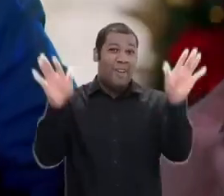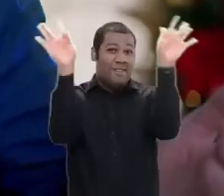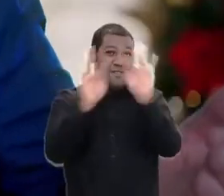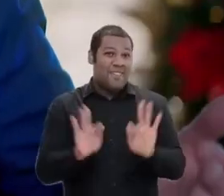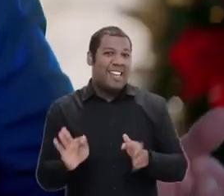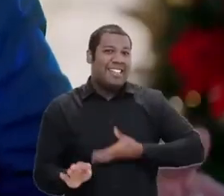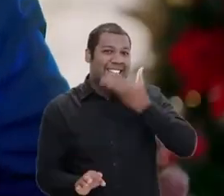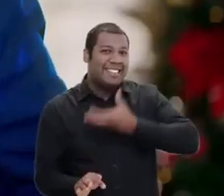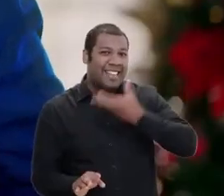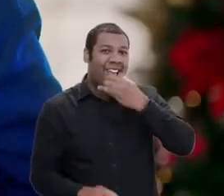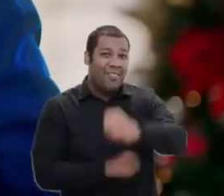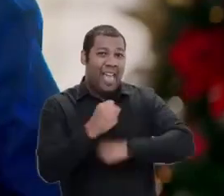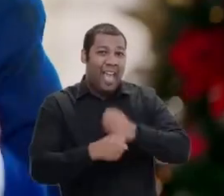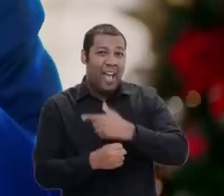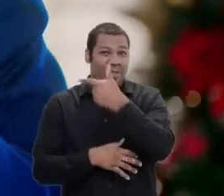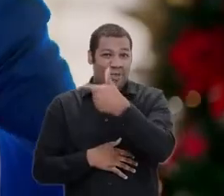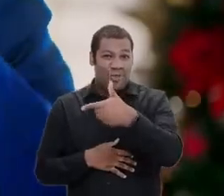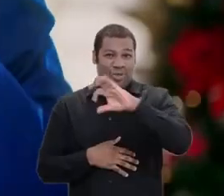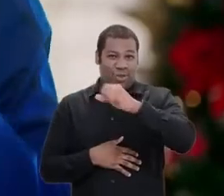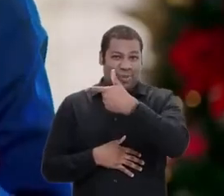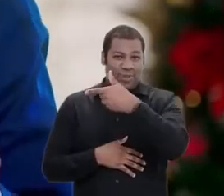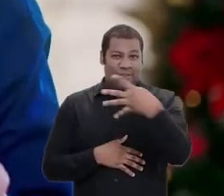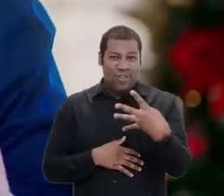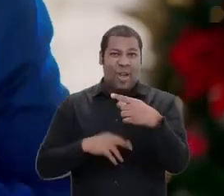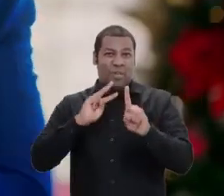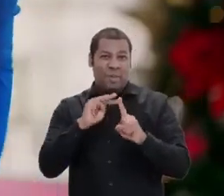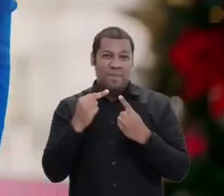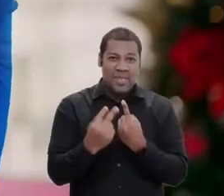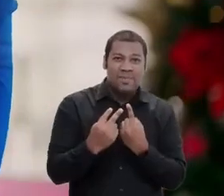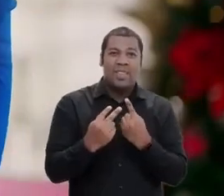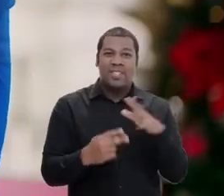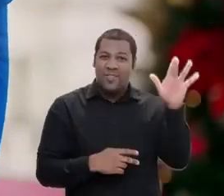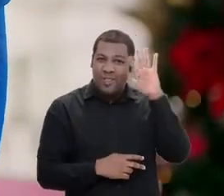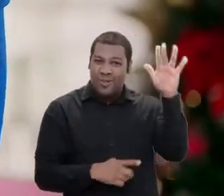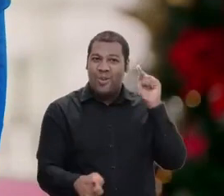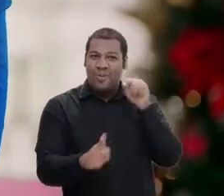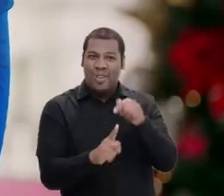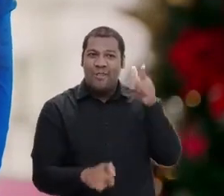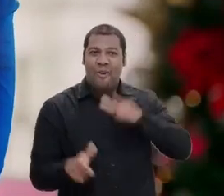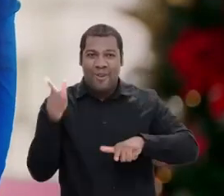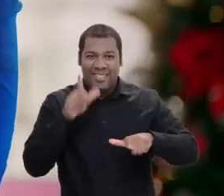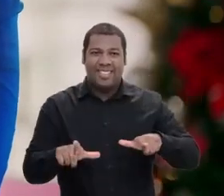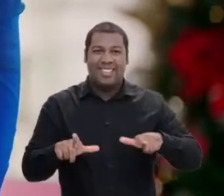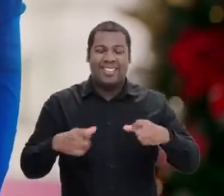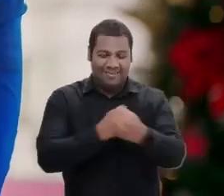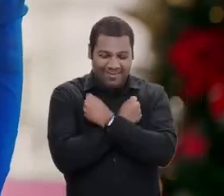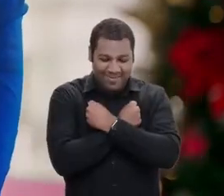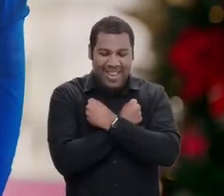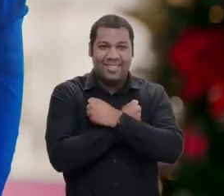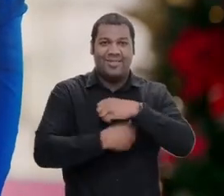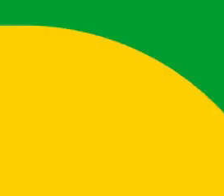Um Feliz Natal e um 2024 do tamanho dos nossos sonhos. Um grande abraço.